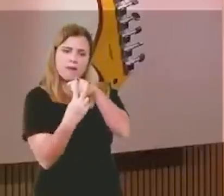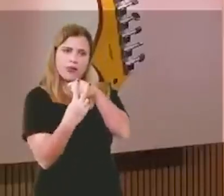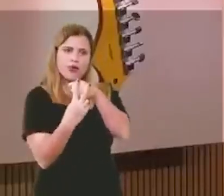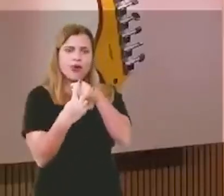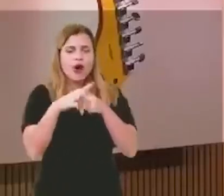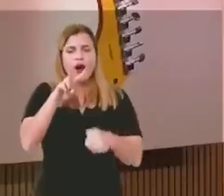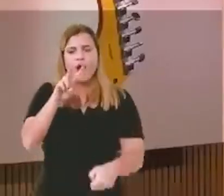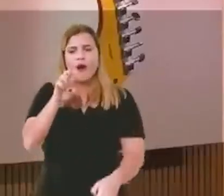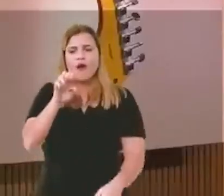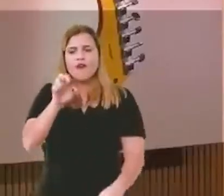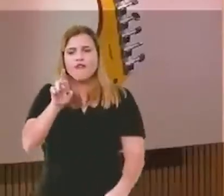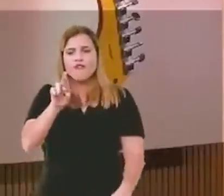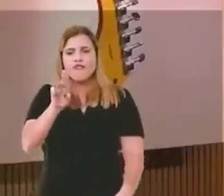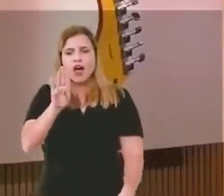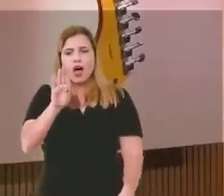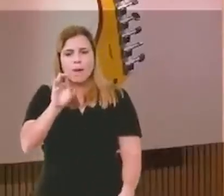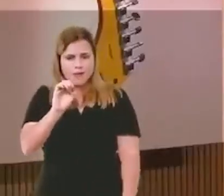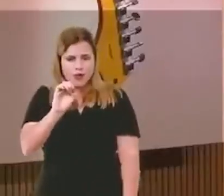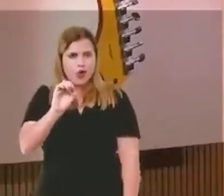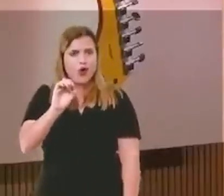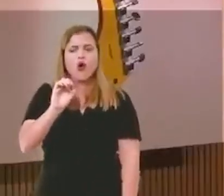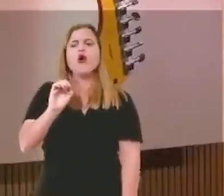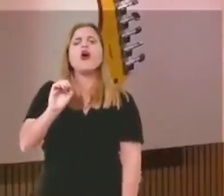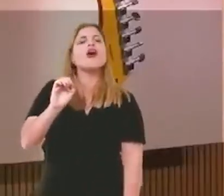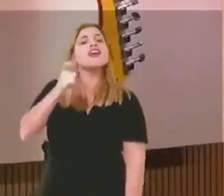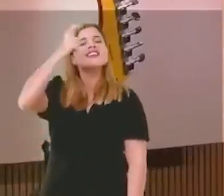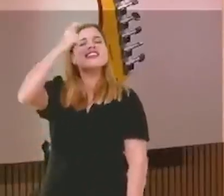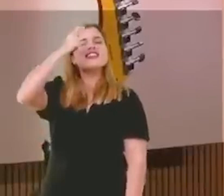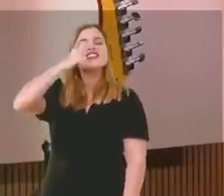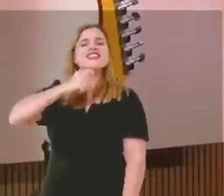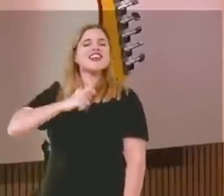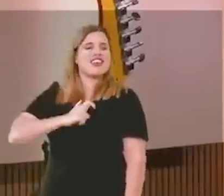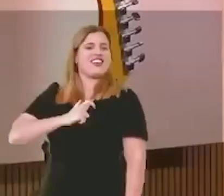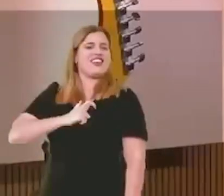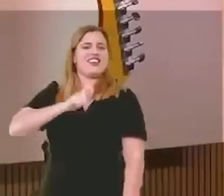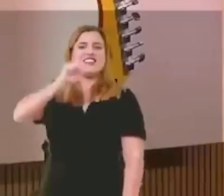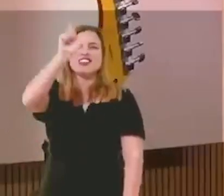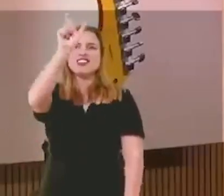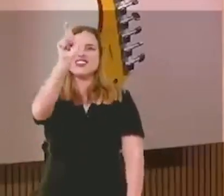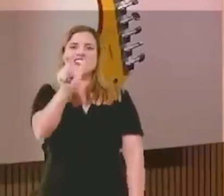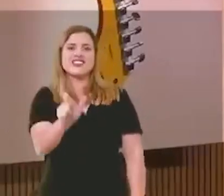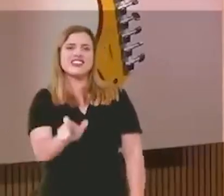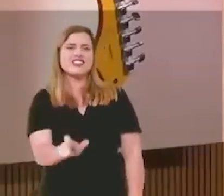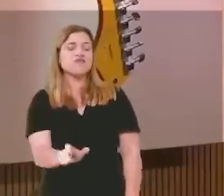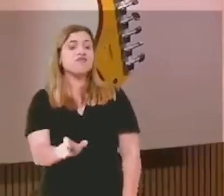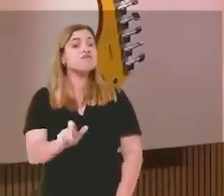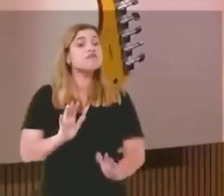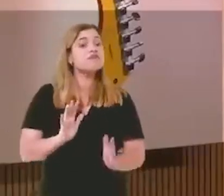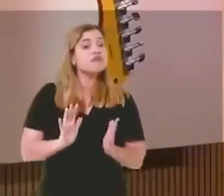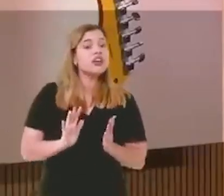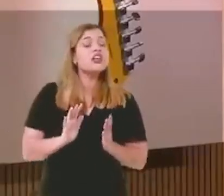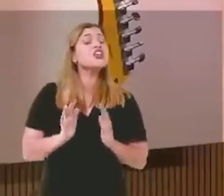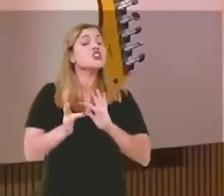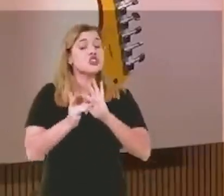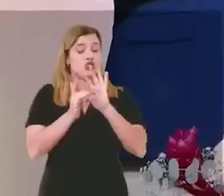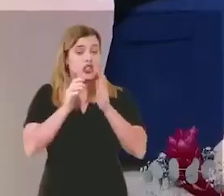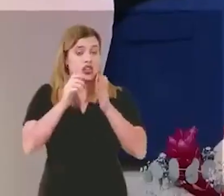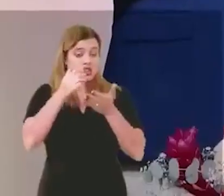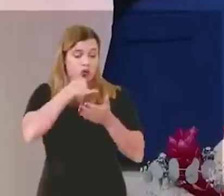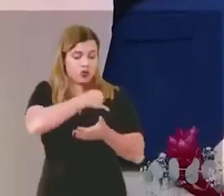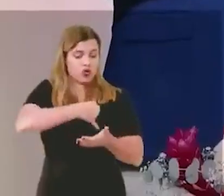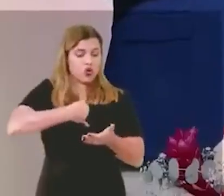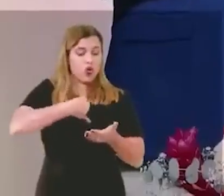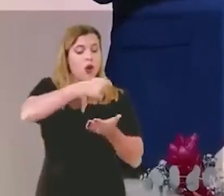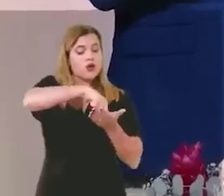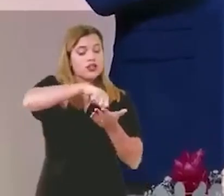percebem aí que o Verbo ser não está no pretérito perfeito. Ele não diz no princípio foi o Verbo, mas